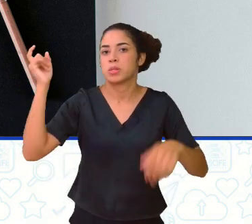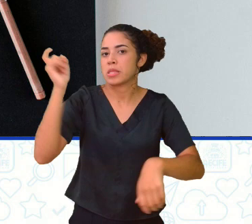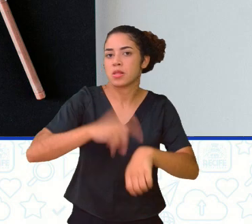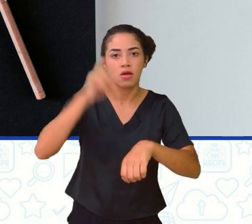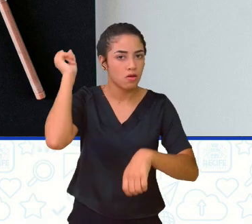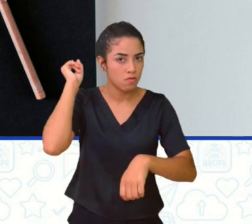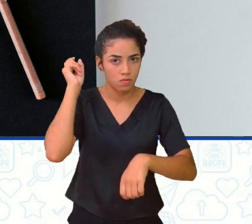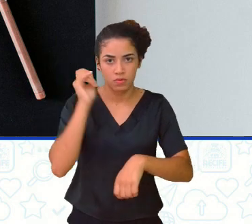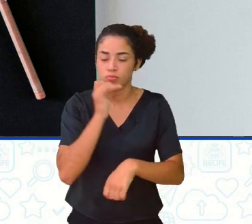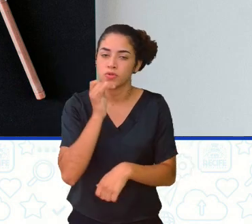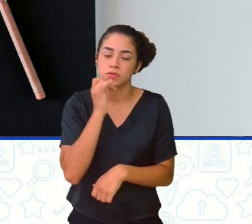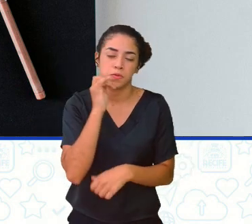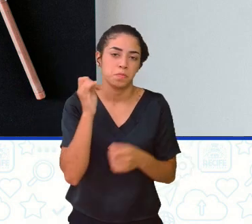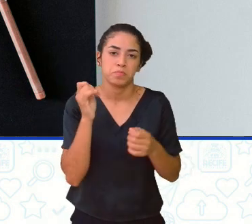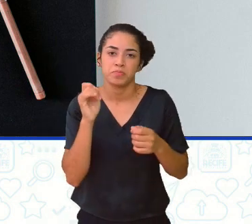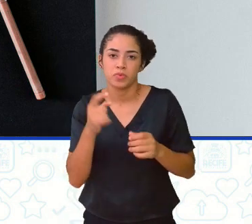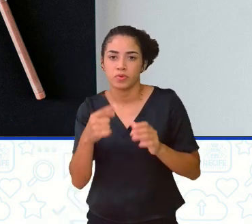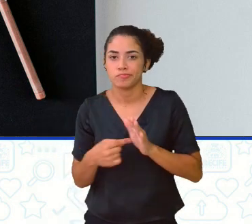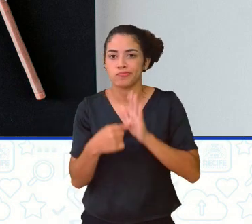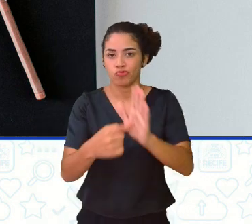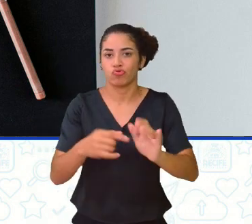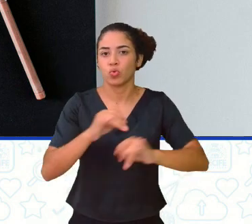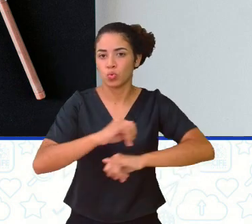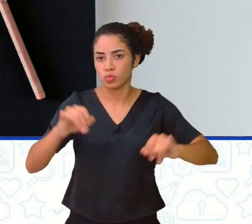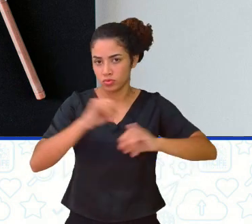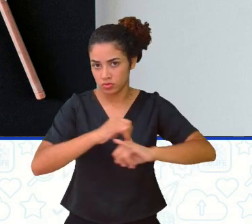Por exemplo, a gente pode trazer uma notícia: